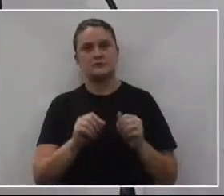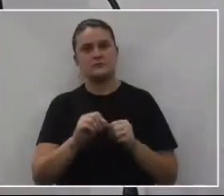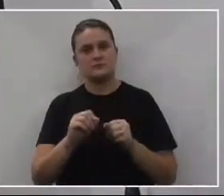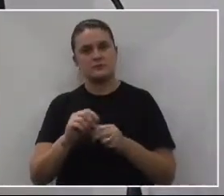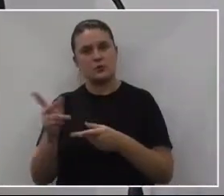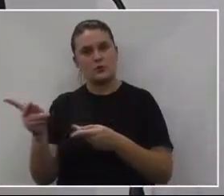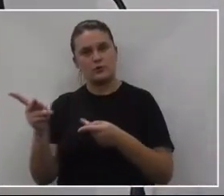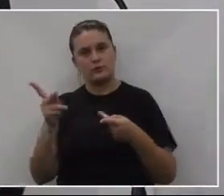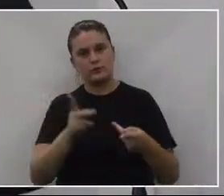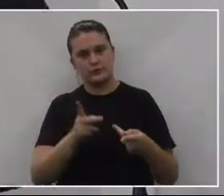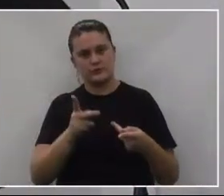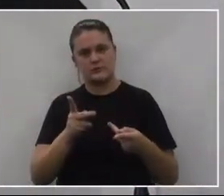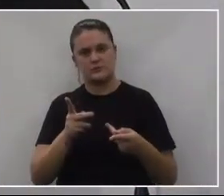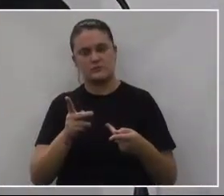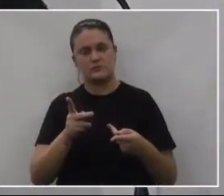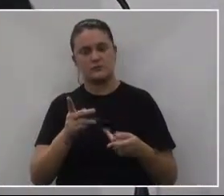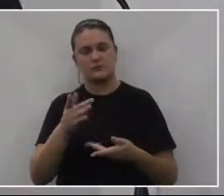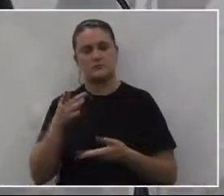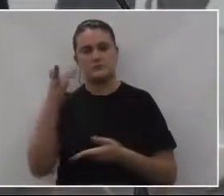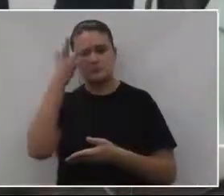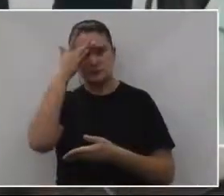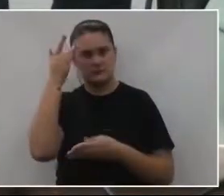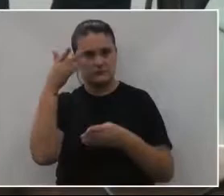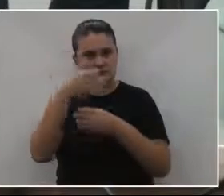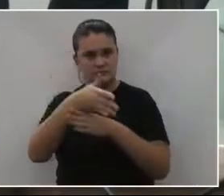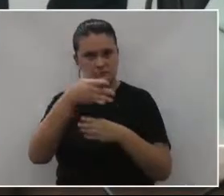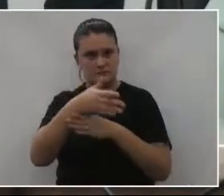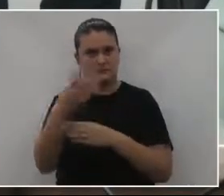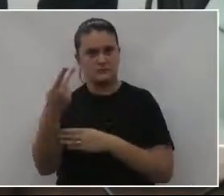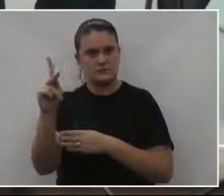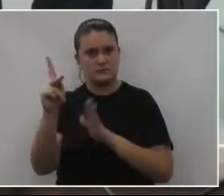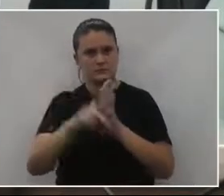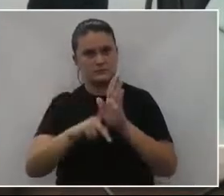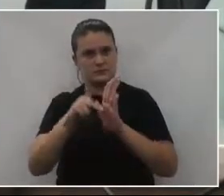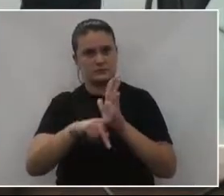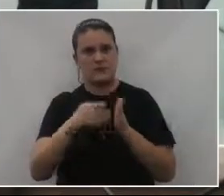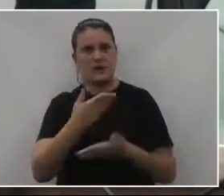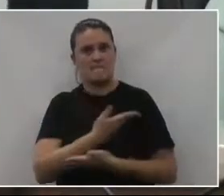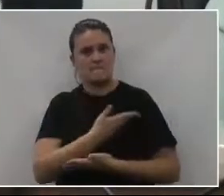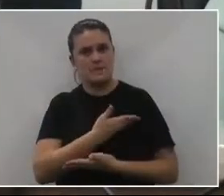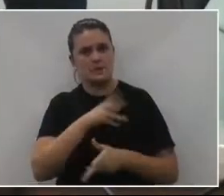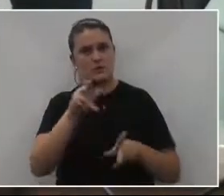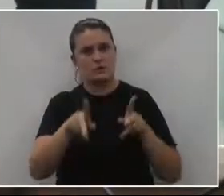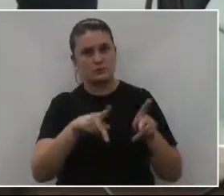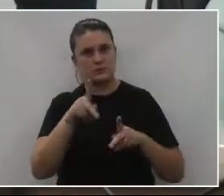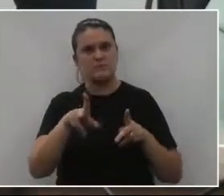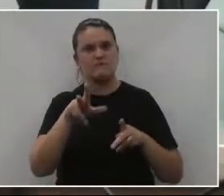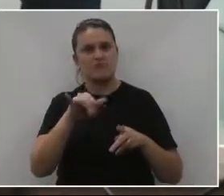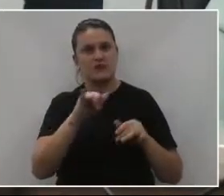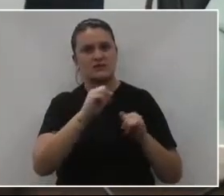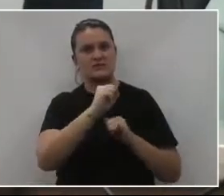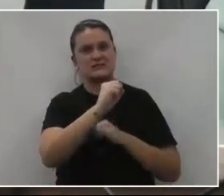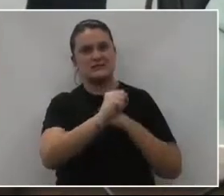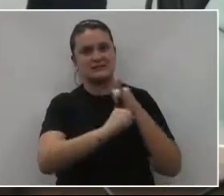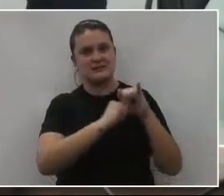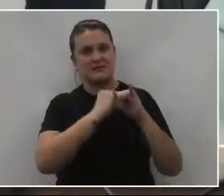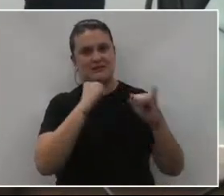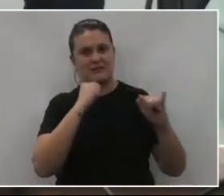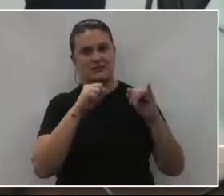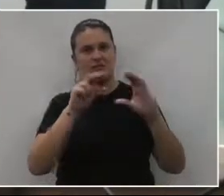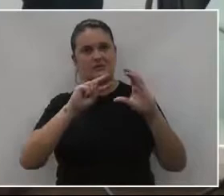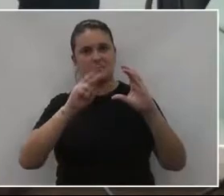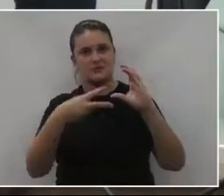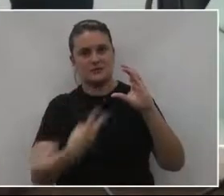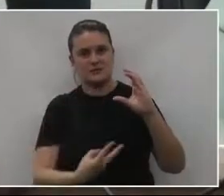convite a prestigiar e apoiar o projeto Amigos do Povo, vai ser colocado no site da Câmara também, para assim